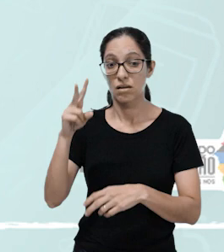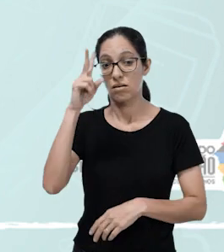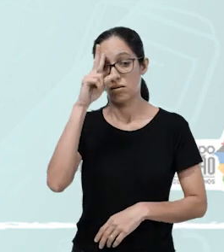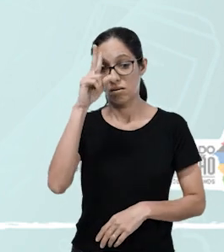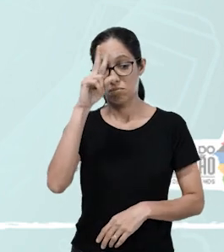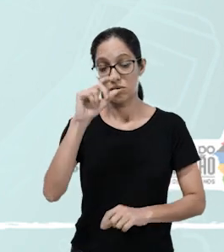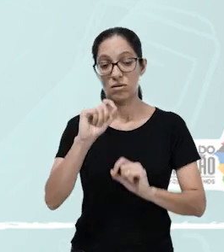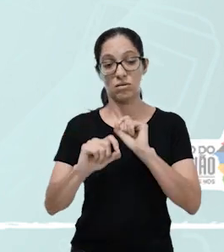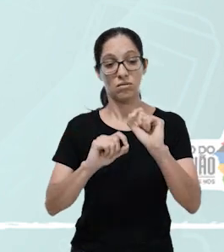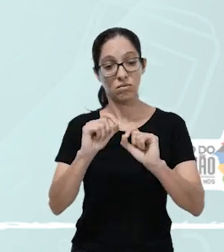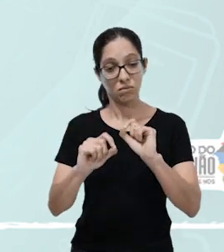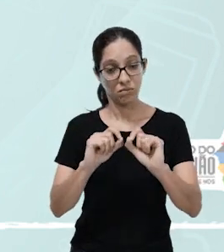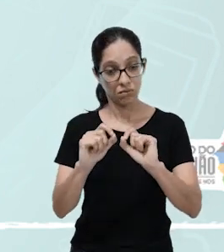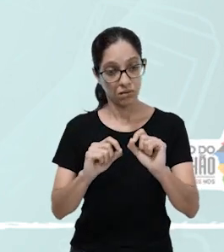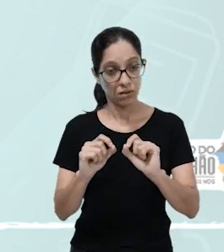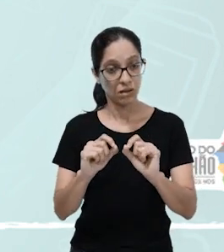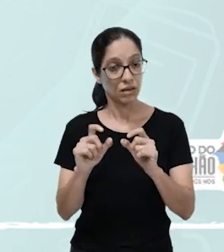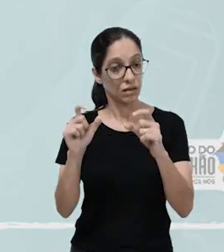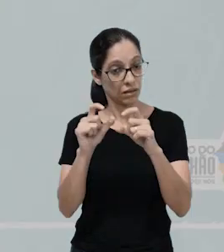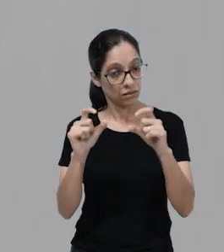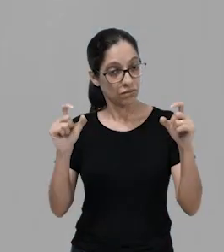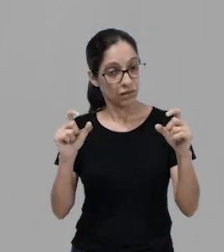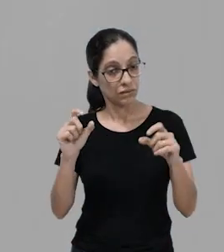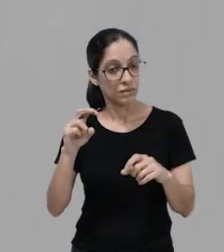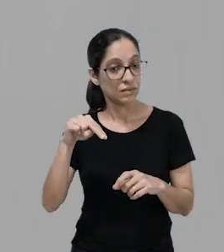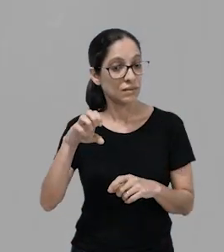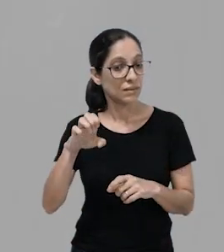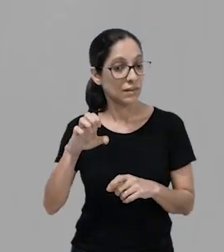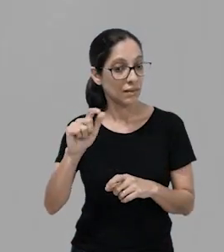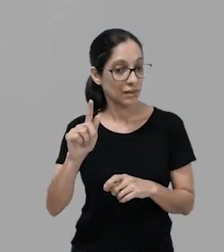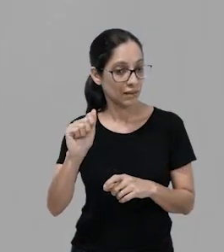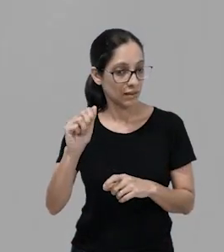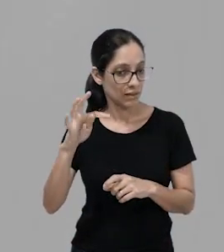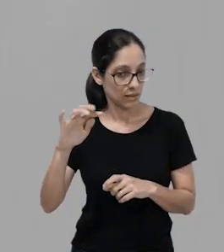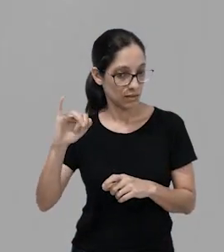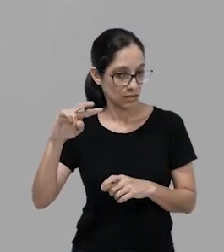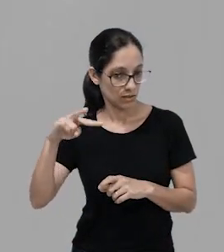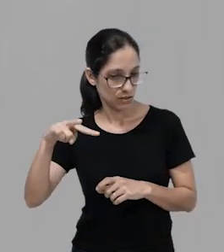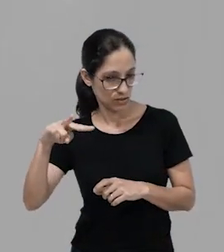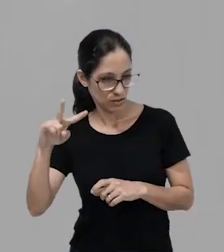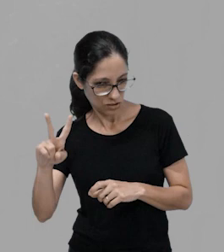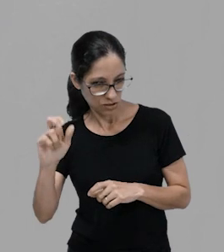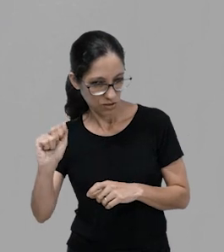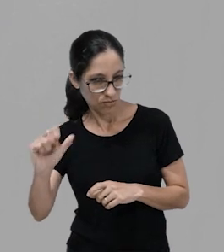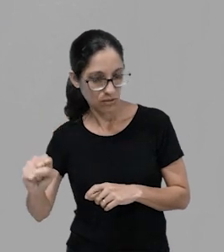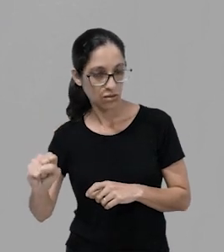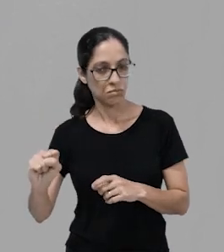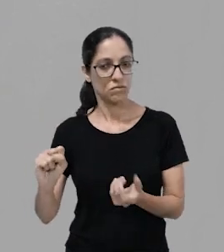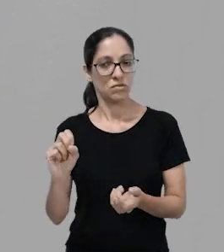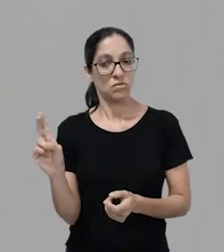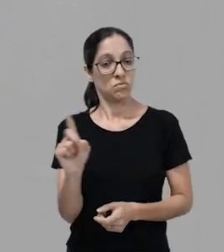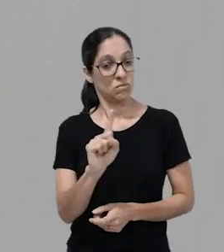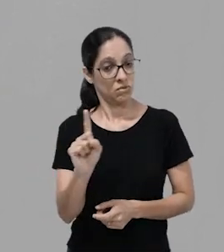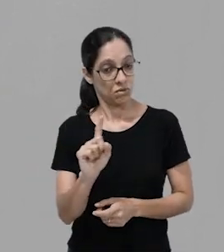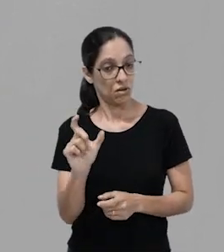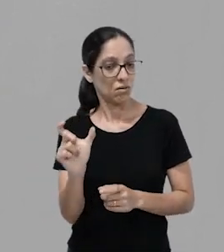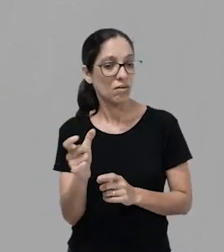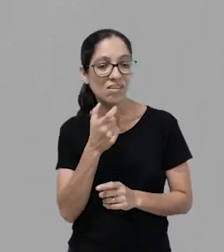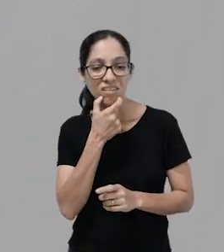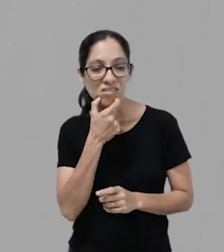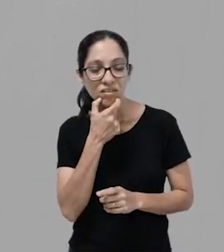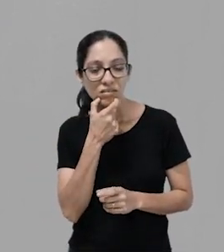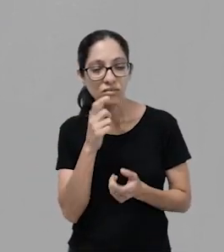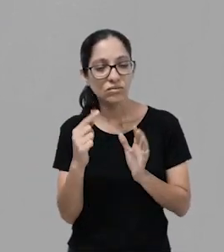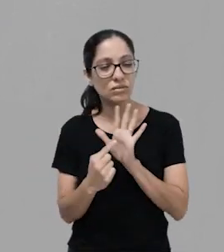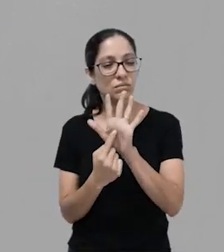N nós usamos em frases negativas com o não em inglês. Sempre que você vê N apóstrofo